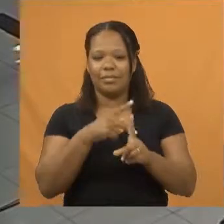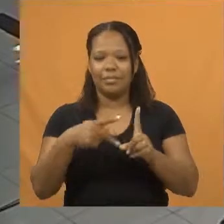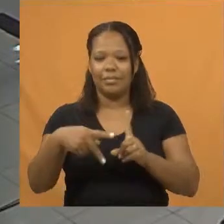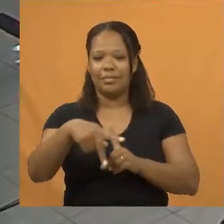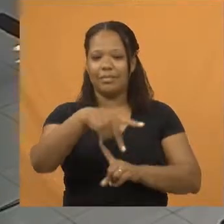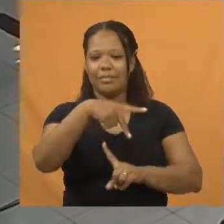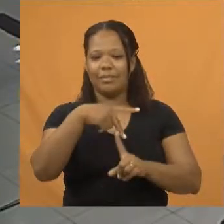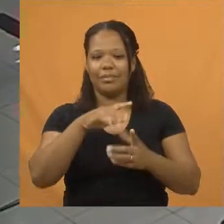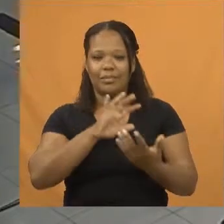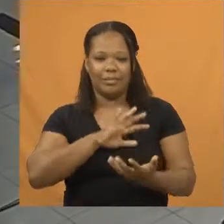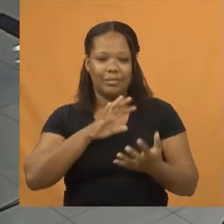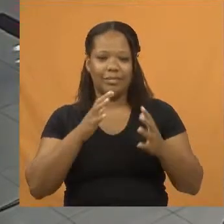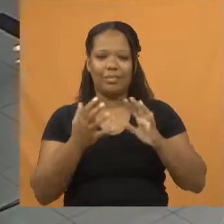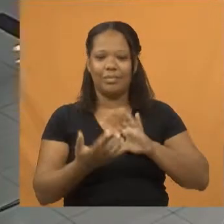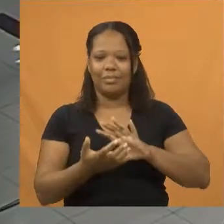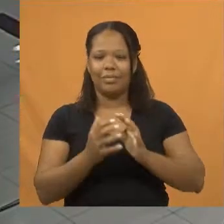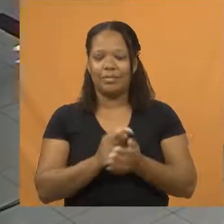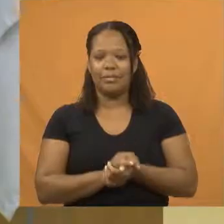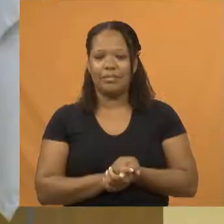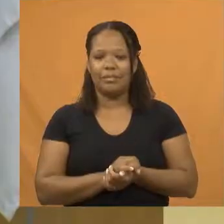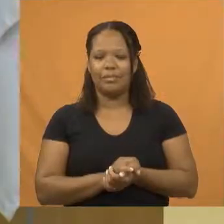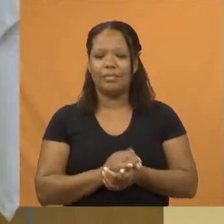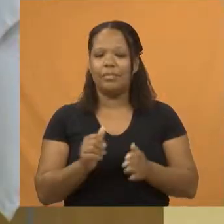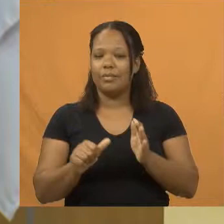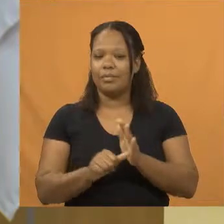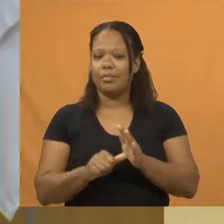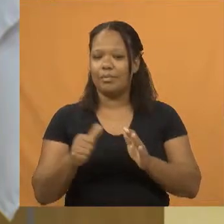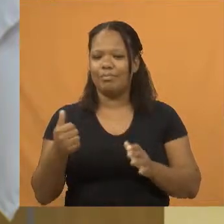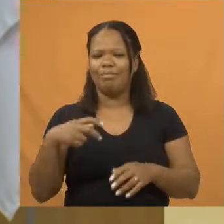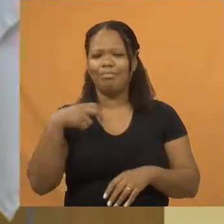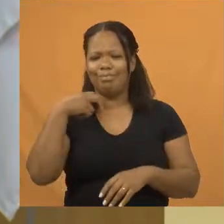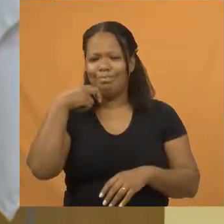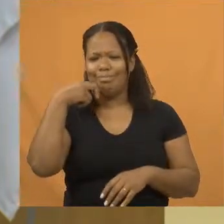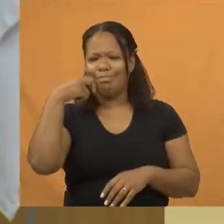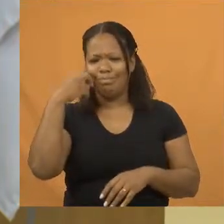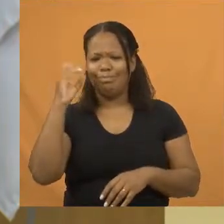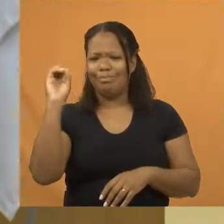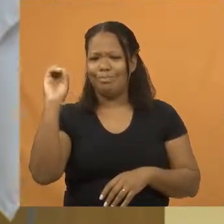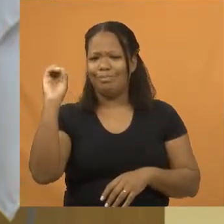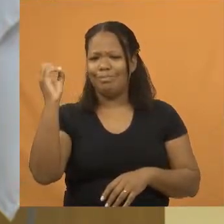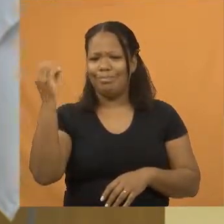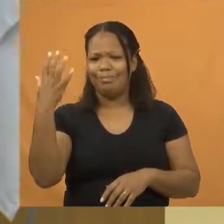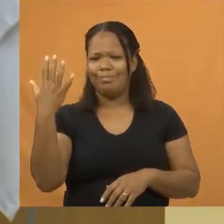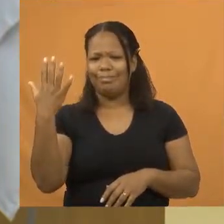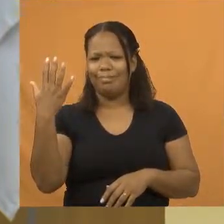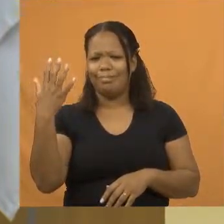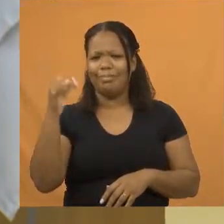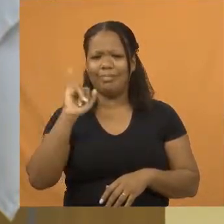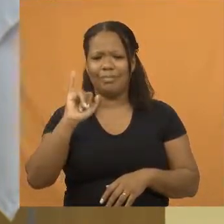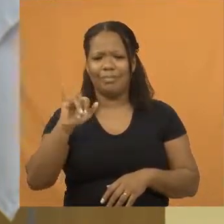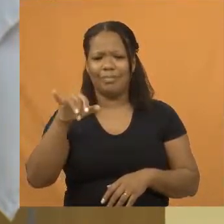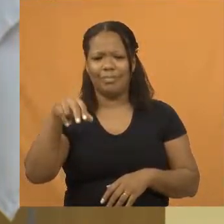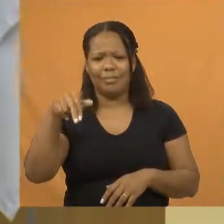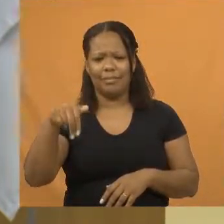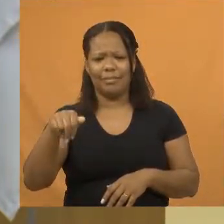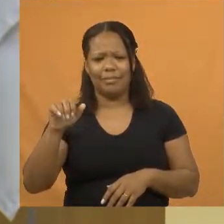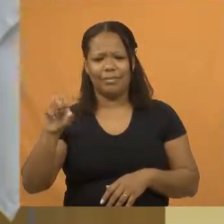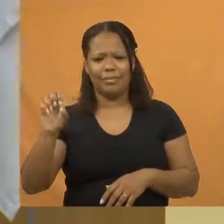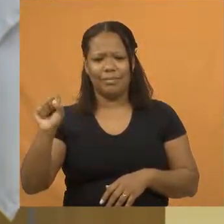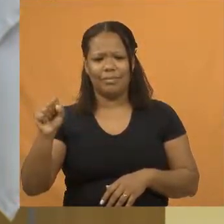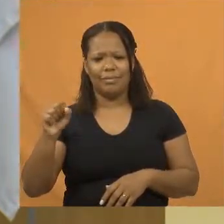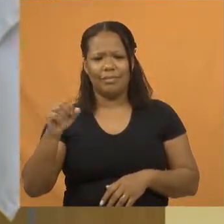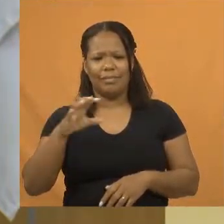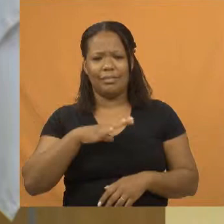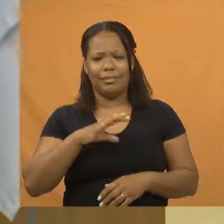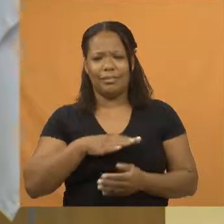previdência social, né? Primeiro que é uma vergonha o que está acontecendo no INSS de Jacareí.